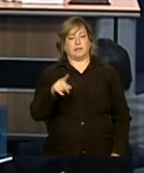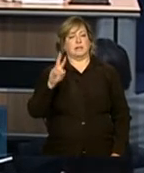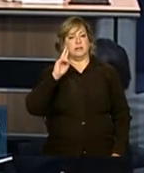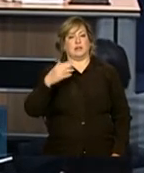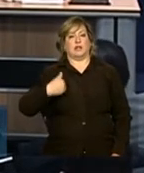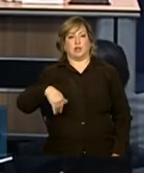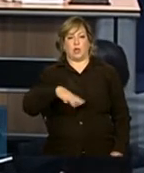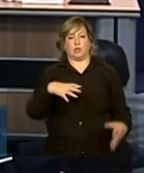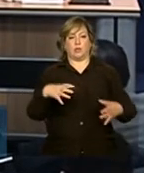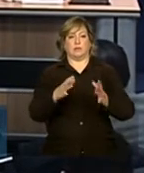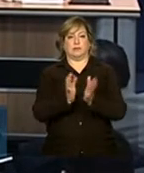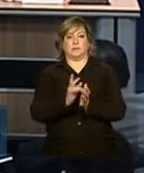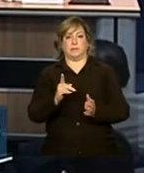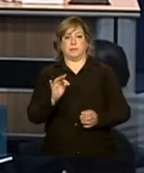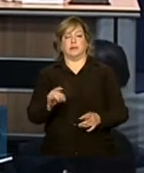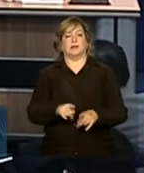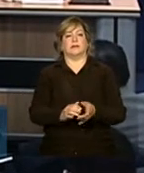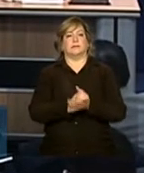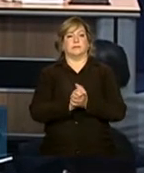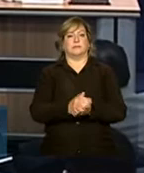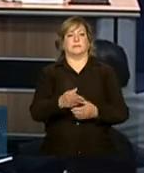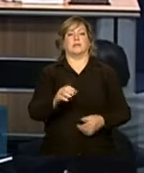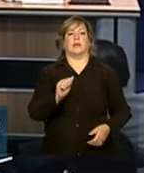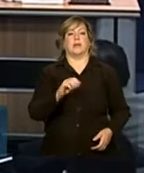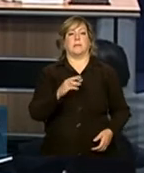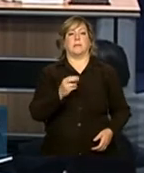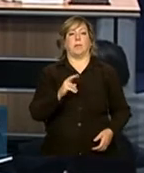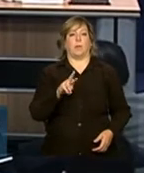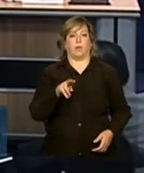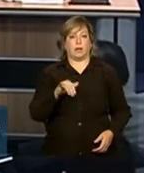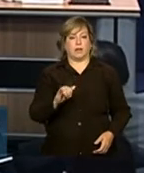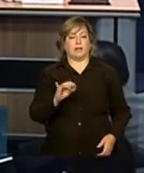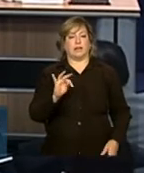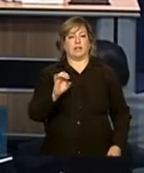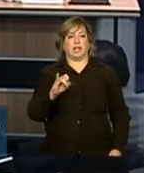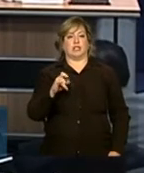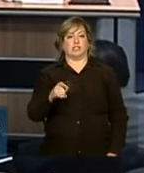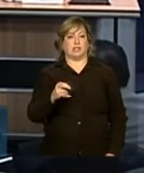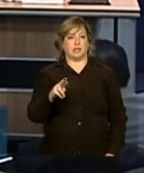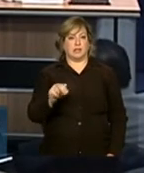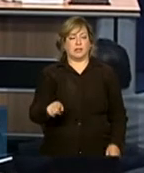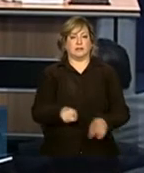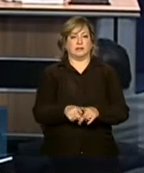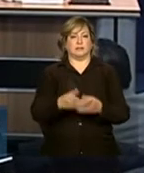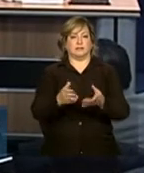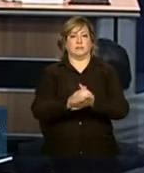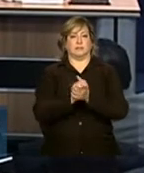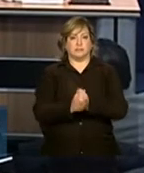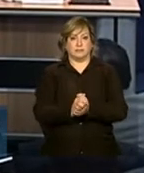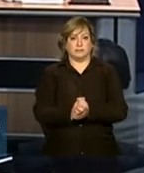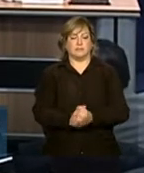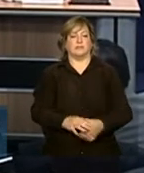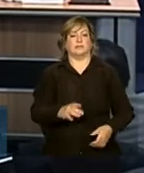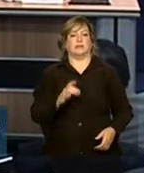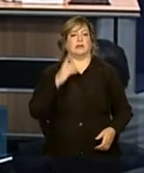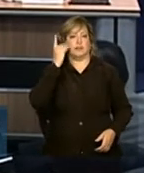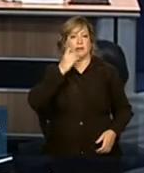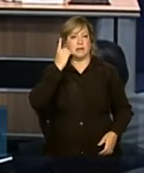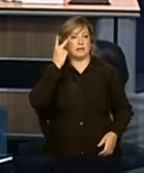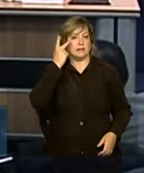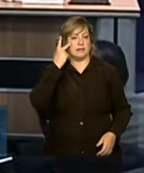bancada Deputado Amauri Teixeira da Bahia Deputado Doutor ubiali